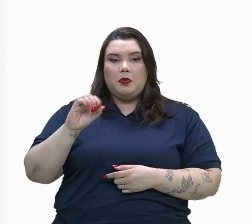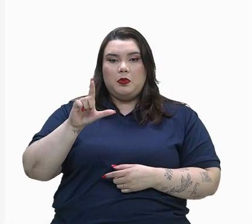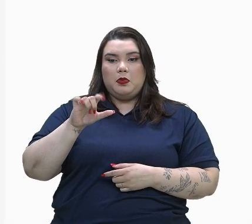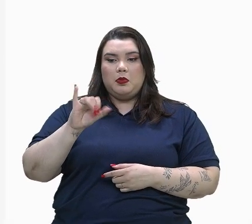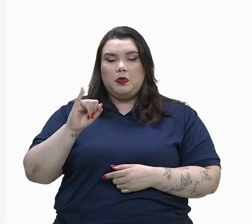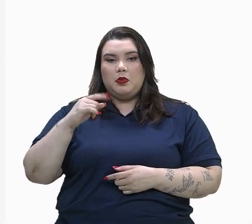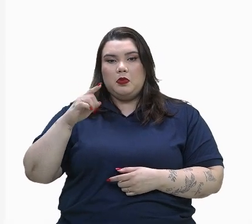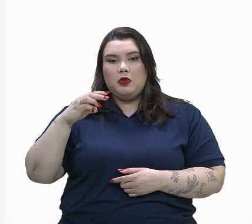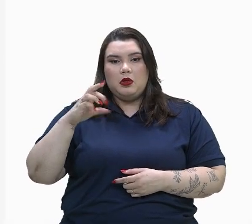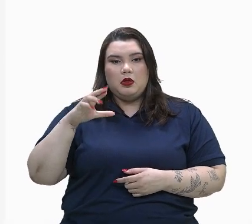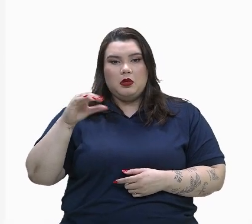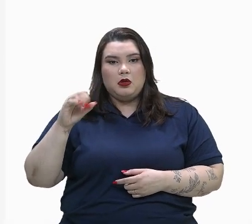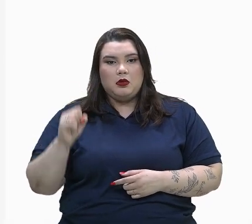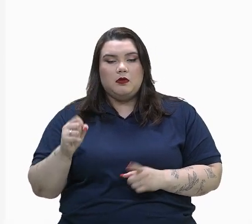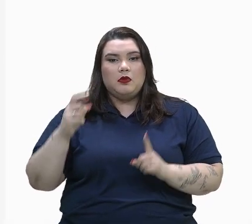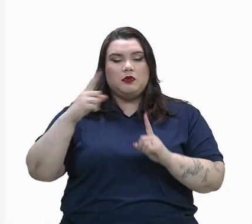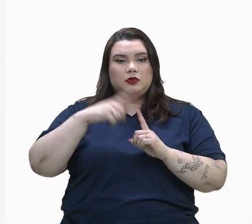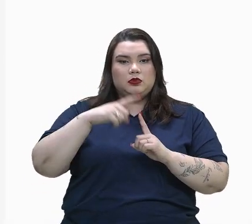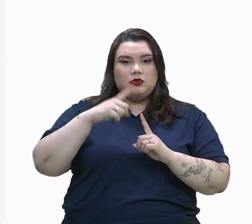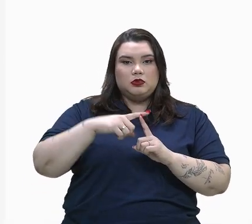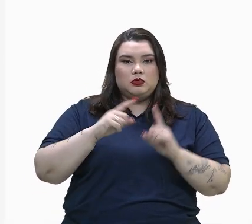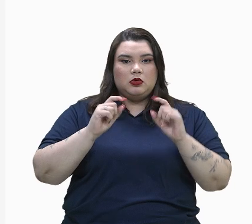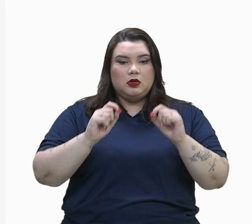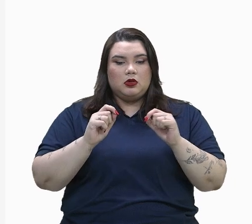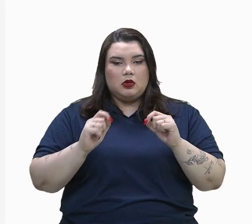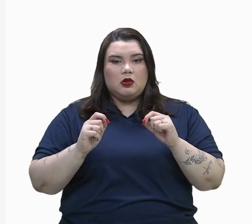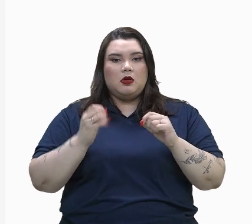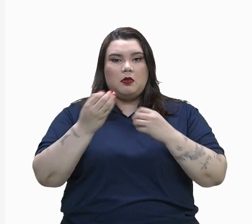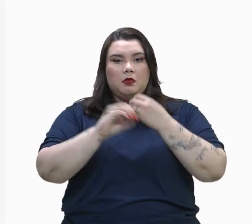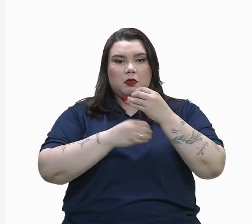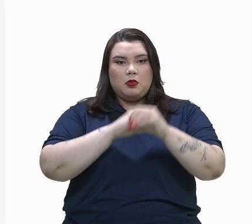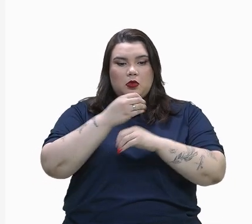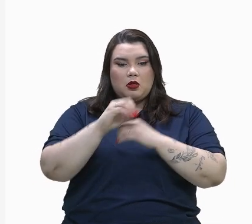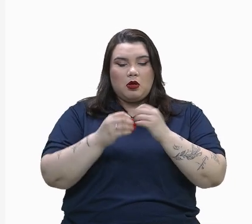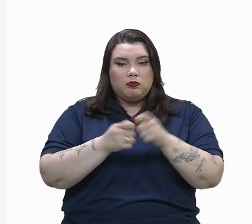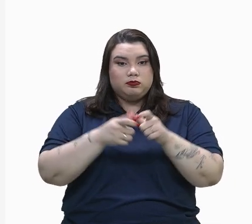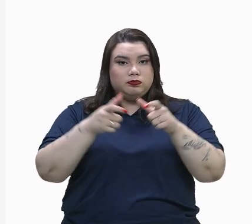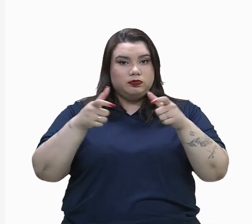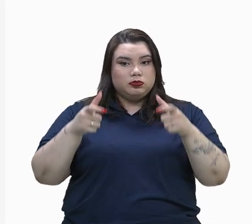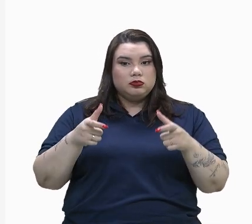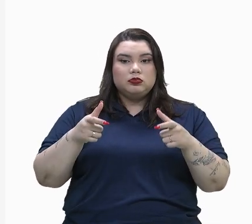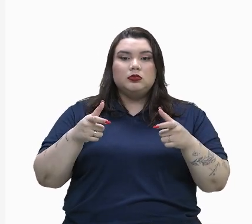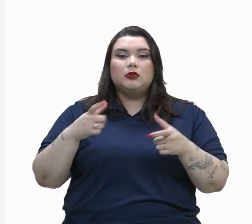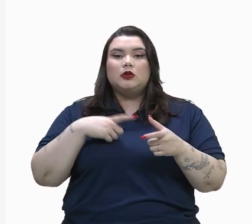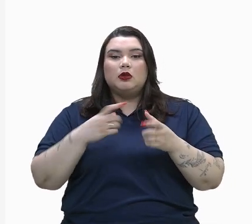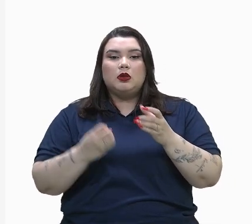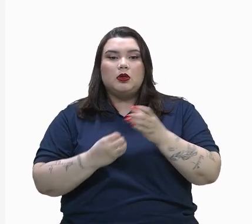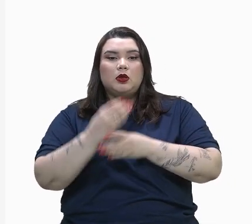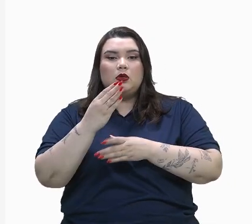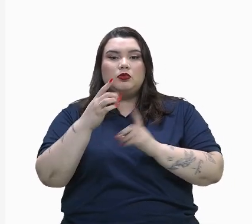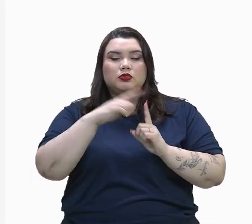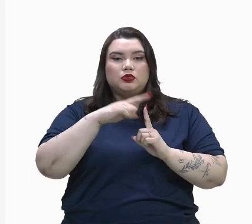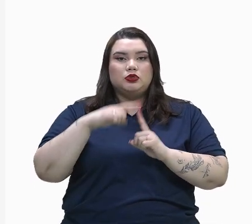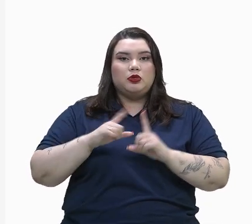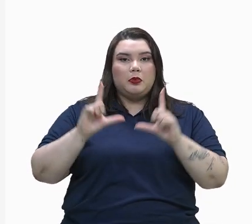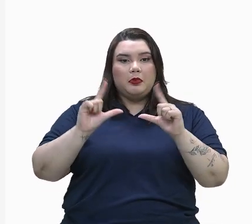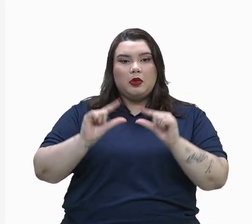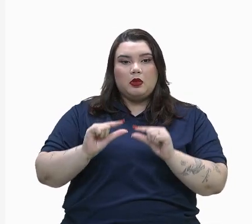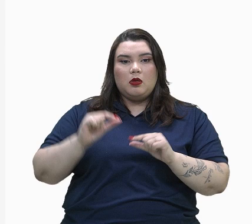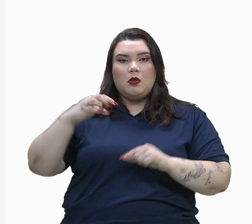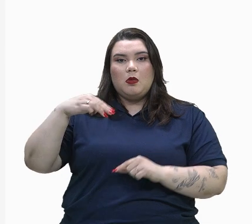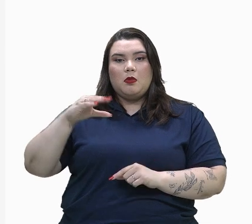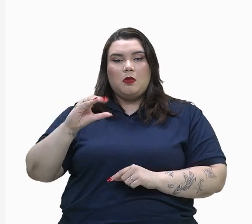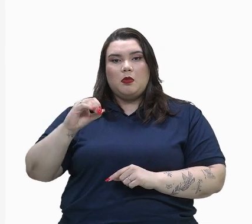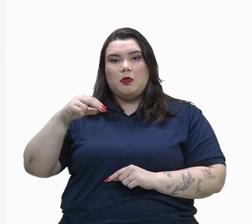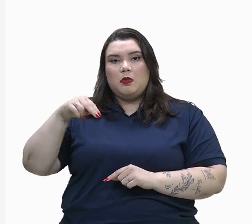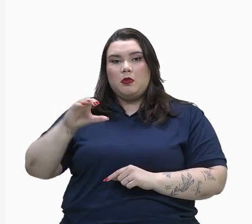eles são macromoléculas, ou seja, são moléculas grandes, constituídas por unidades menores, né? Que eu